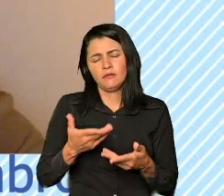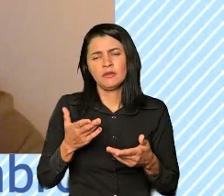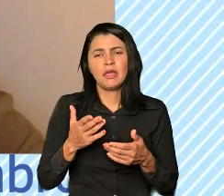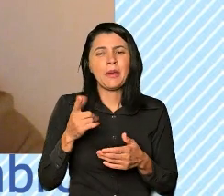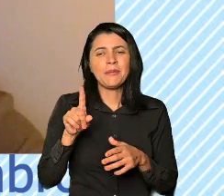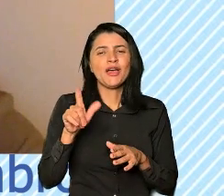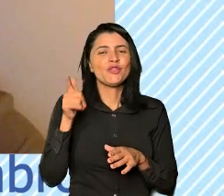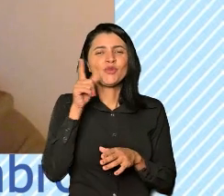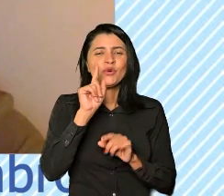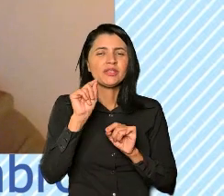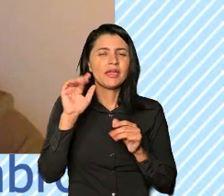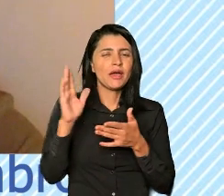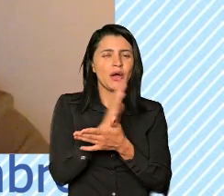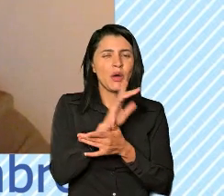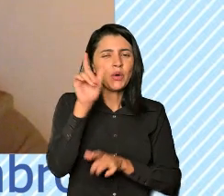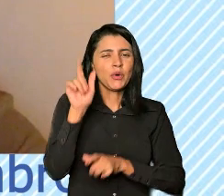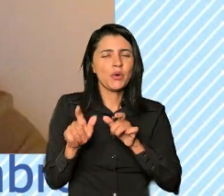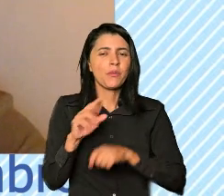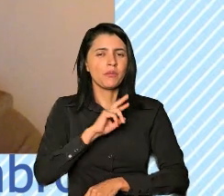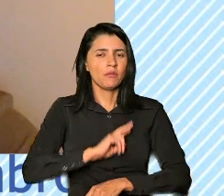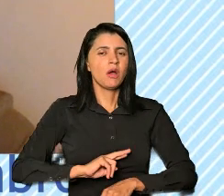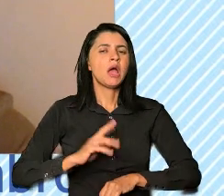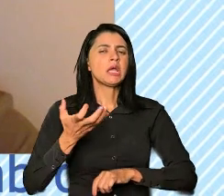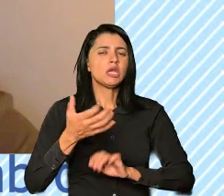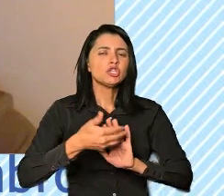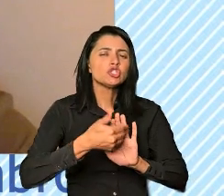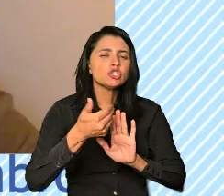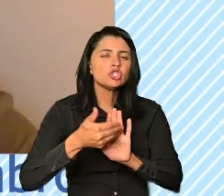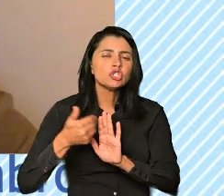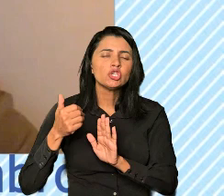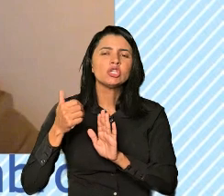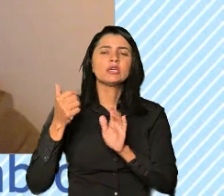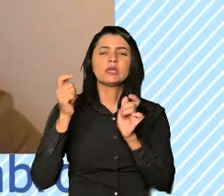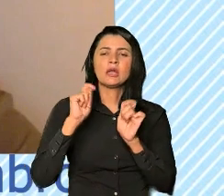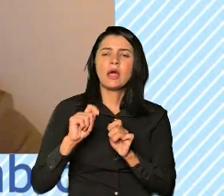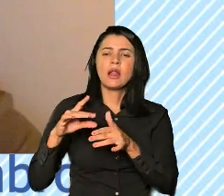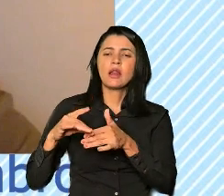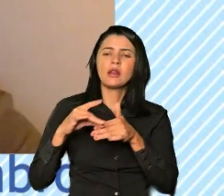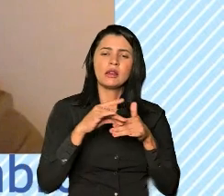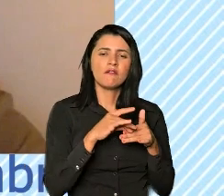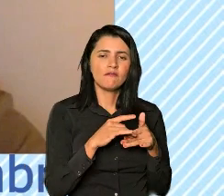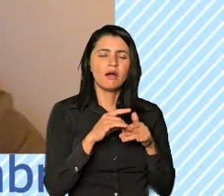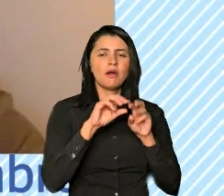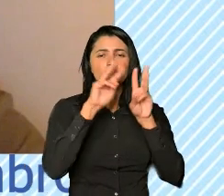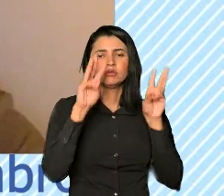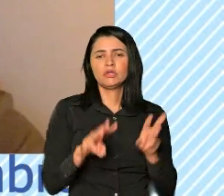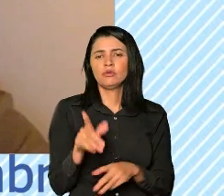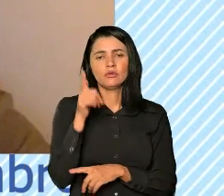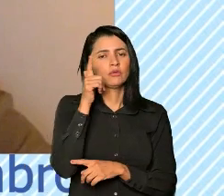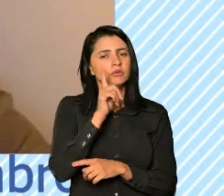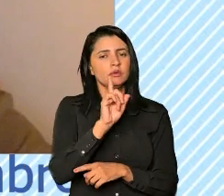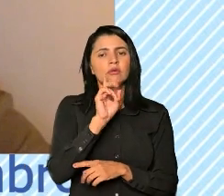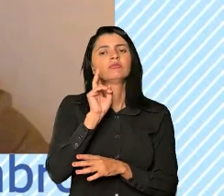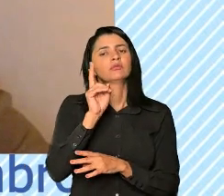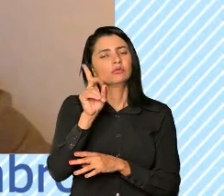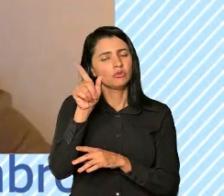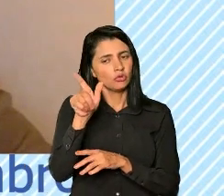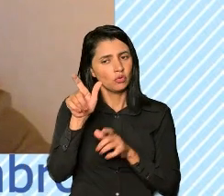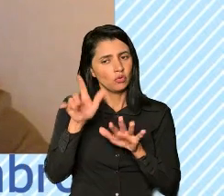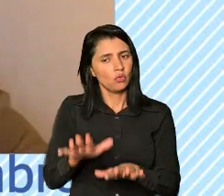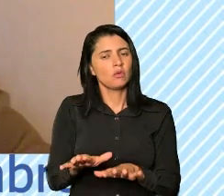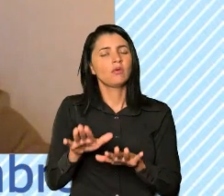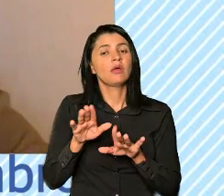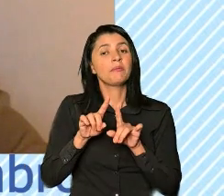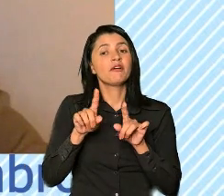conseguem. Alguns republicanos queriam remover aquela estátua e levar para o museu, certo? Não conseguiram, a estátua permanece. Mas o que